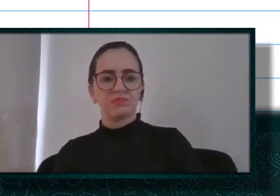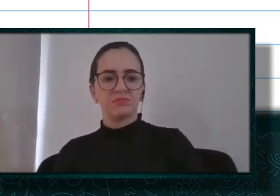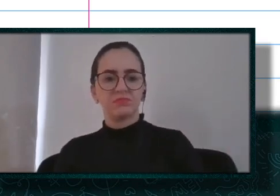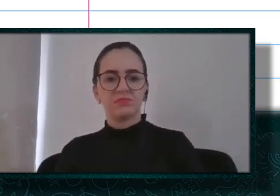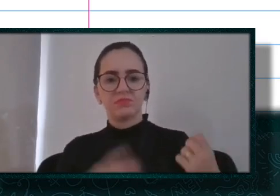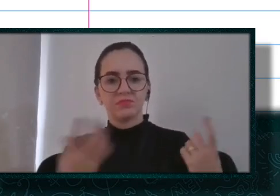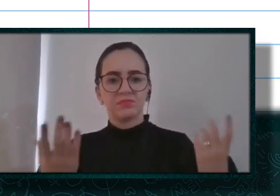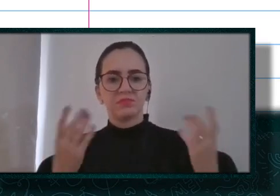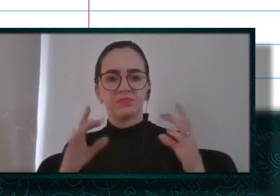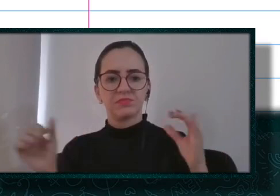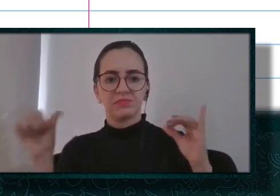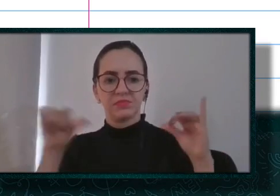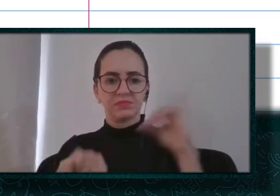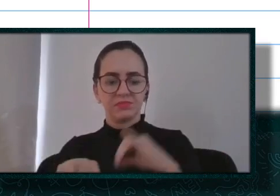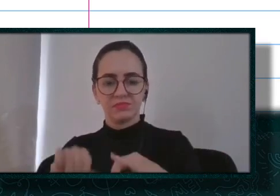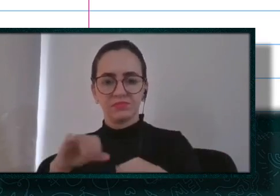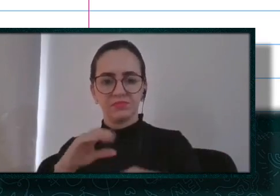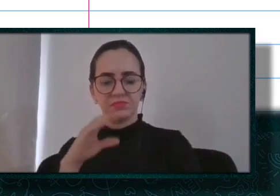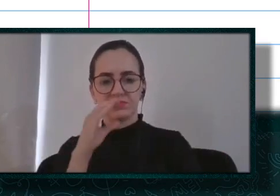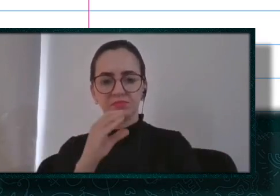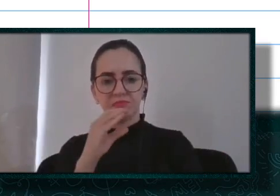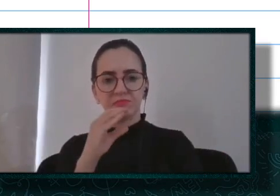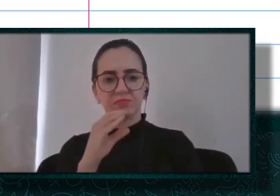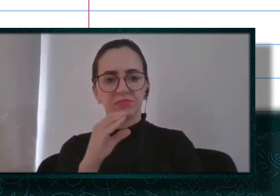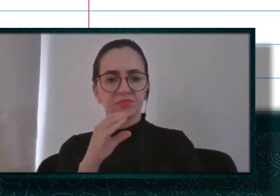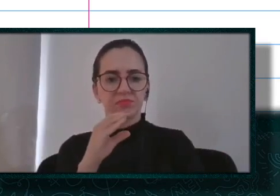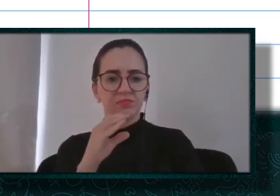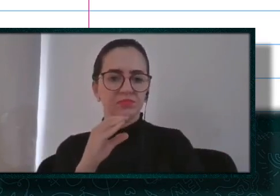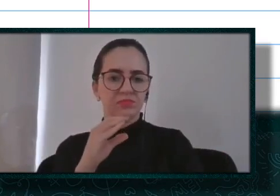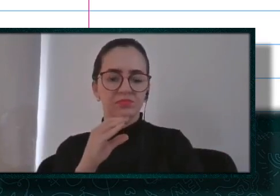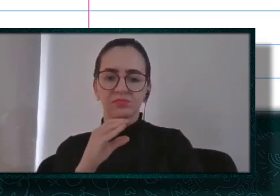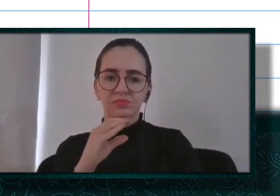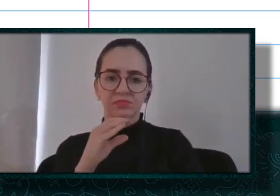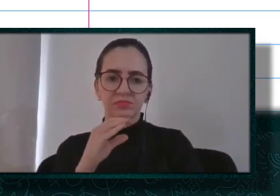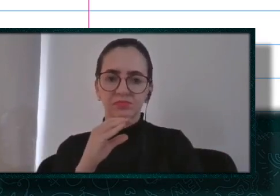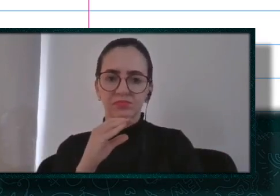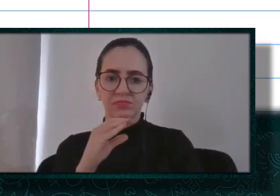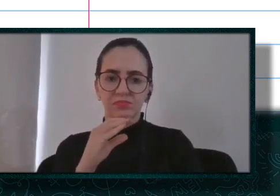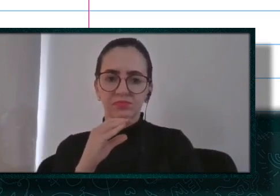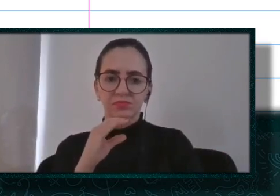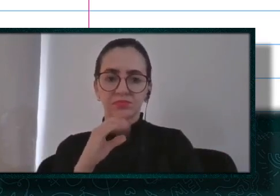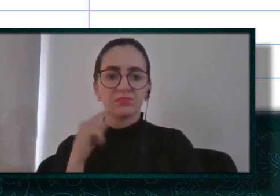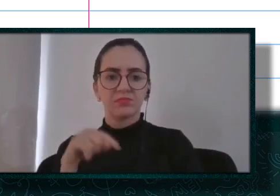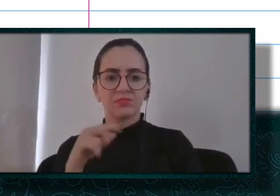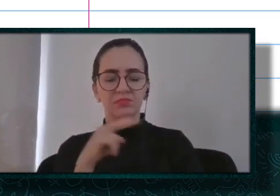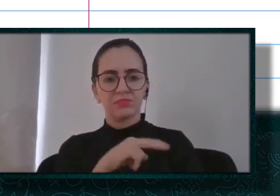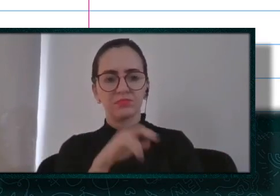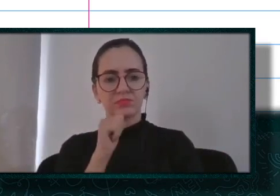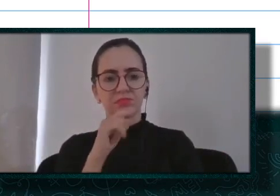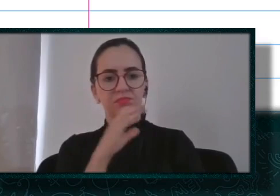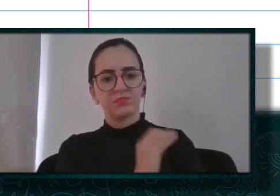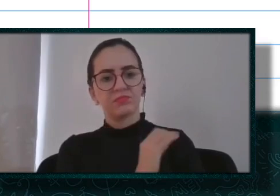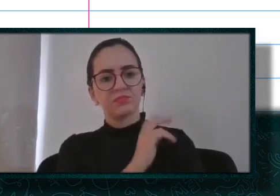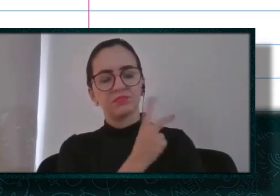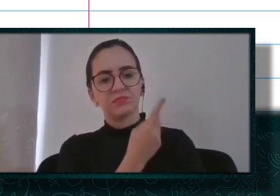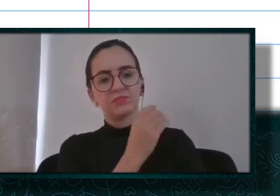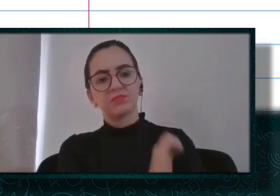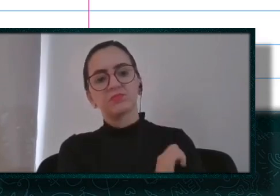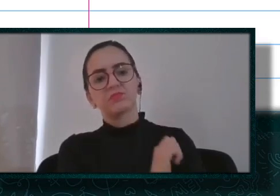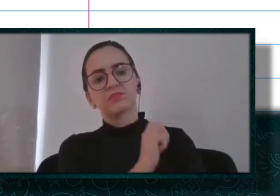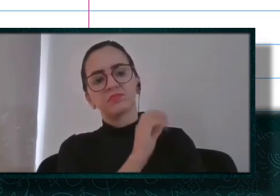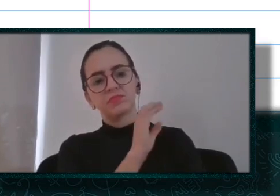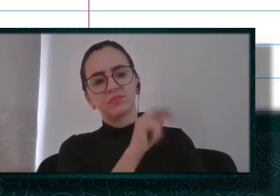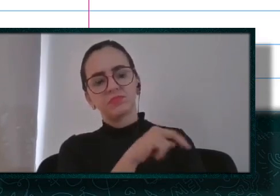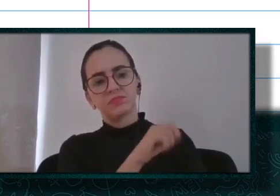de utilização total, né, de proporções exatas. Por quê? Ele não me deu a solução, não me deu nada, ele apenas quer saber quanto eu utilizaria